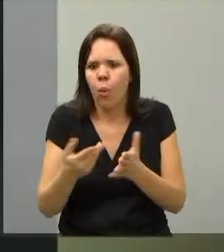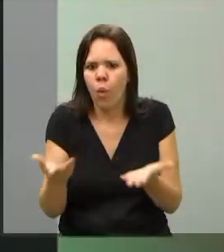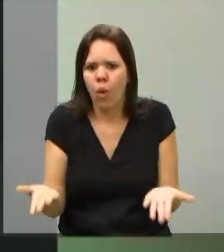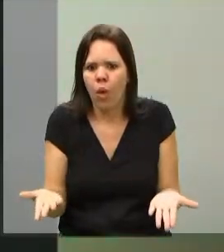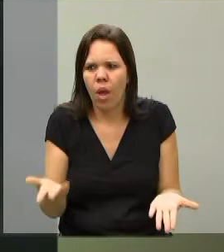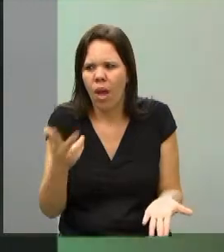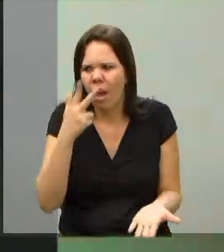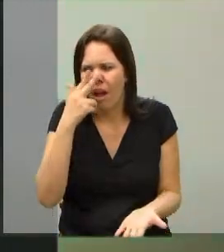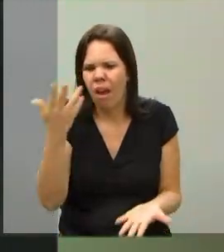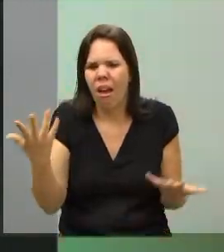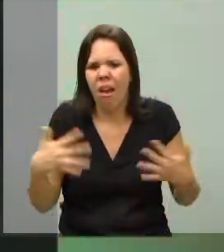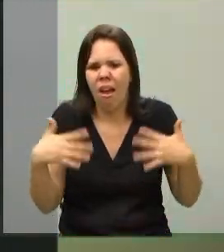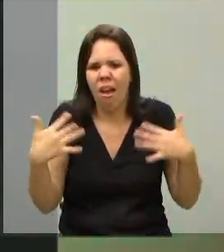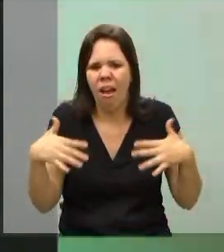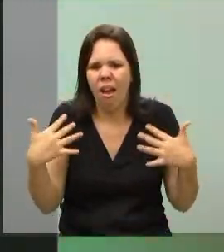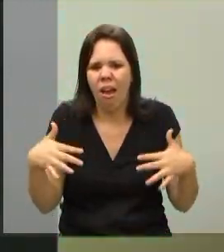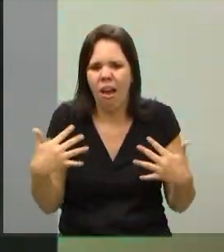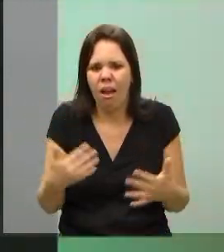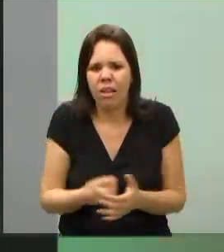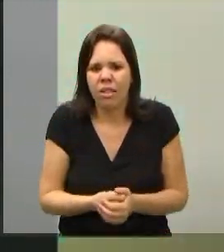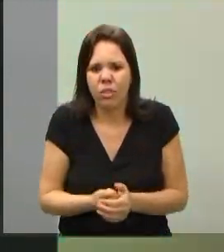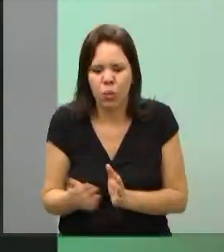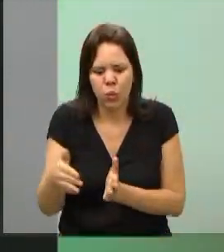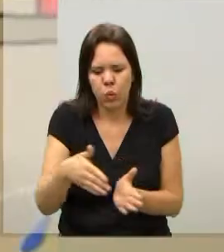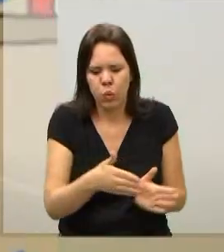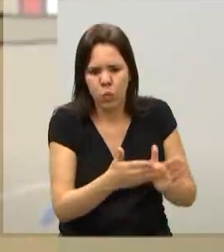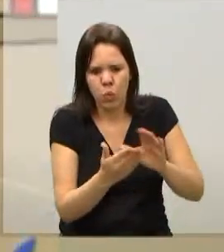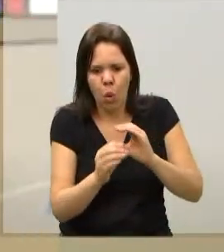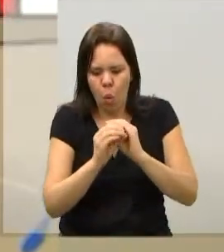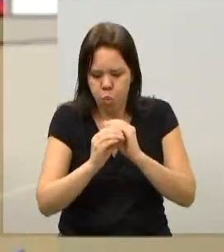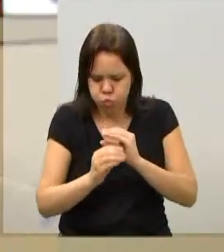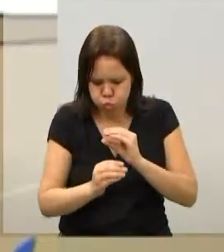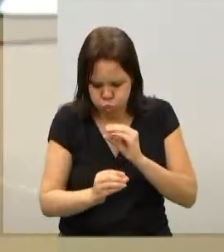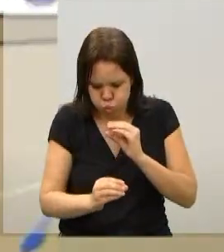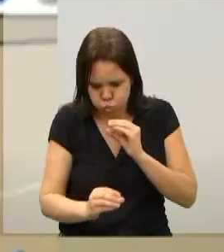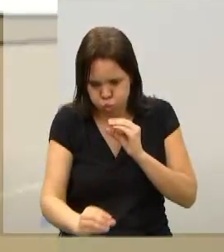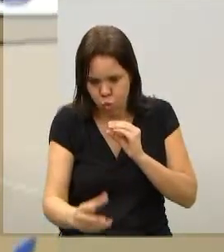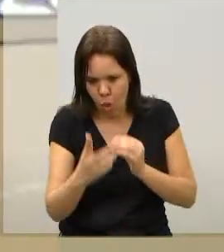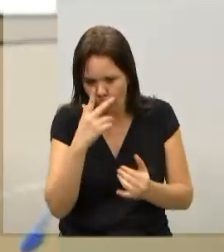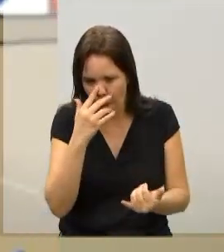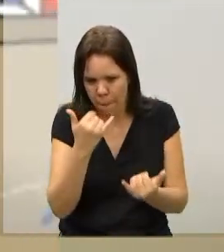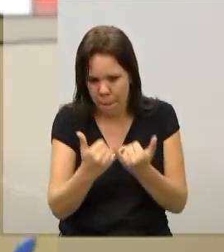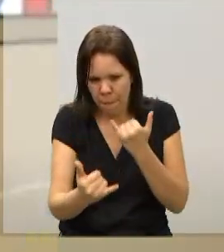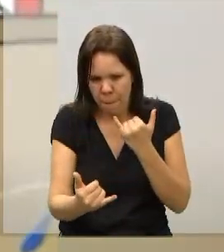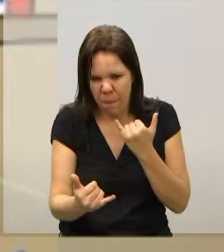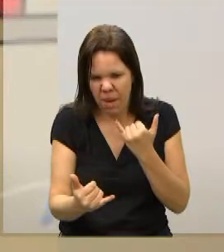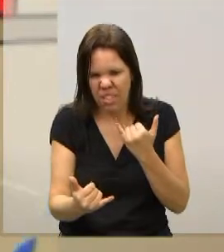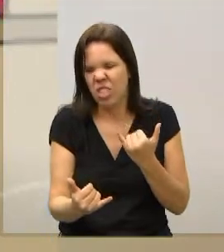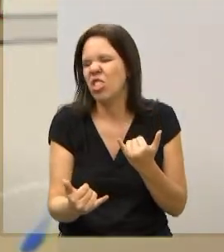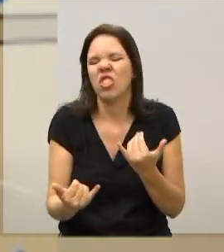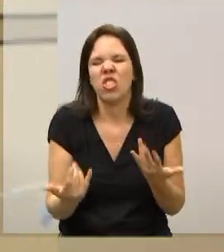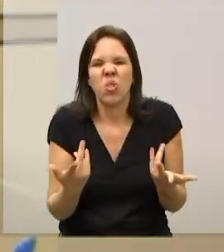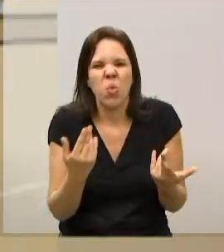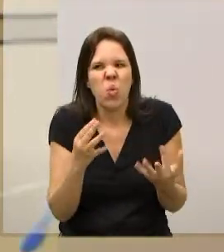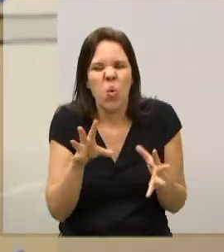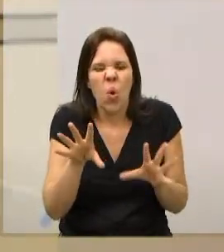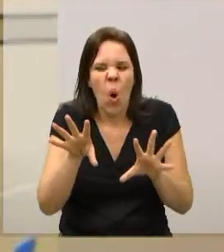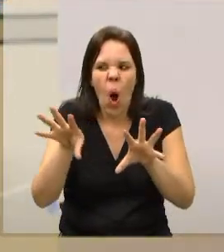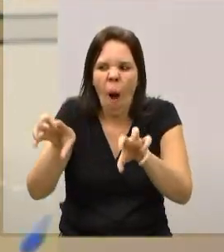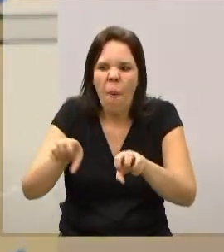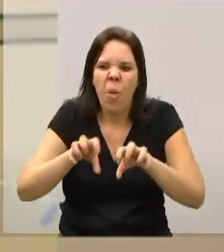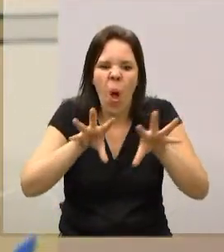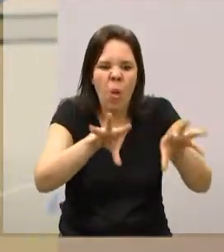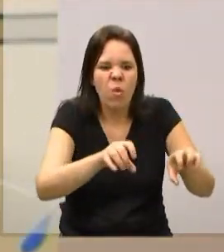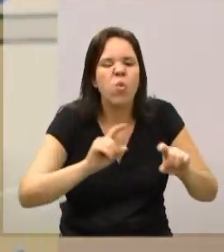me faltava essa. No caminho, passou perto de um bueiro, que mais parecia uma boca esfomeada, engolindo